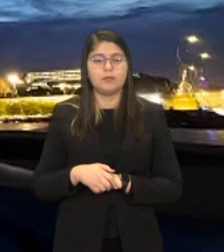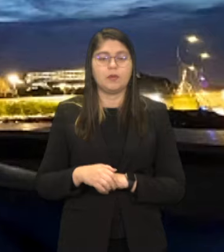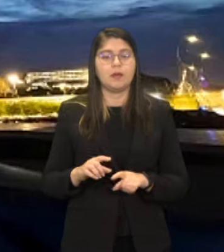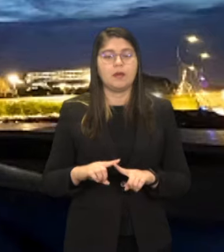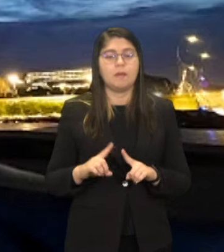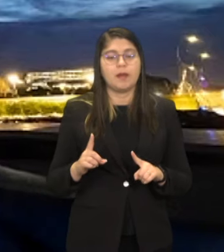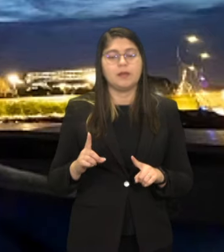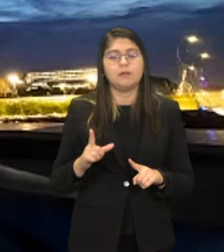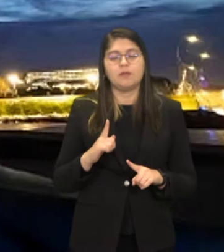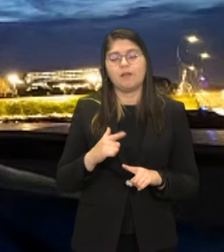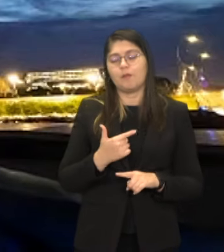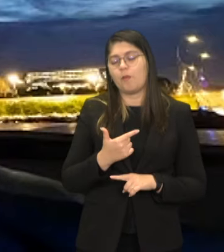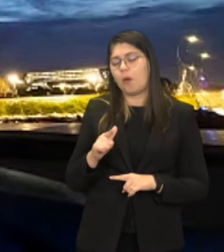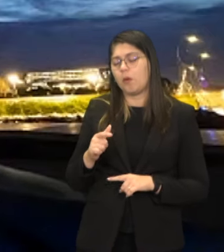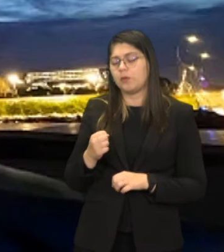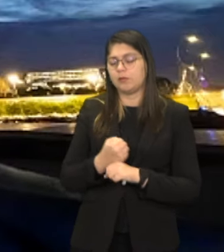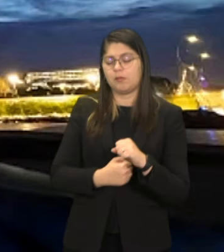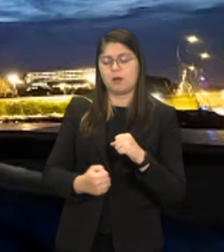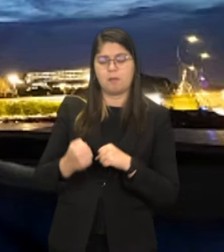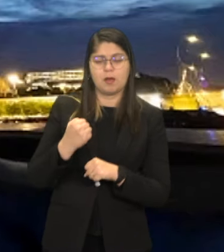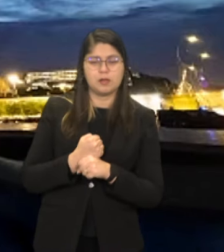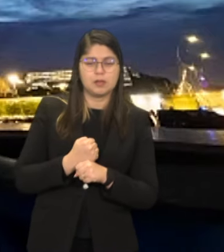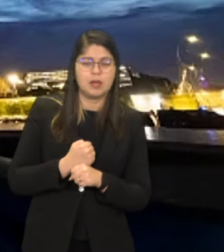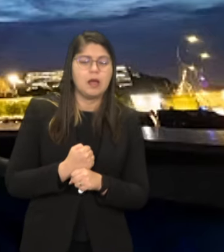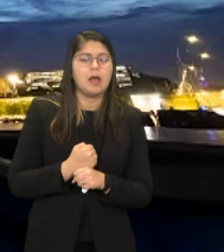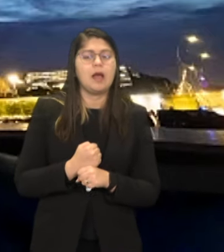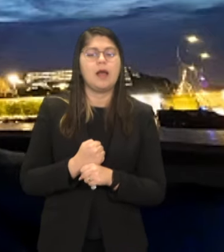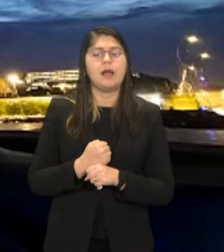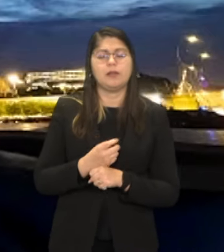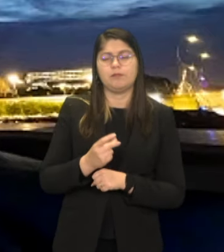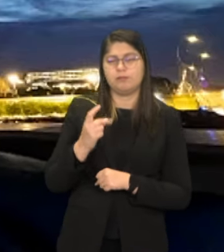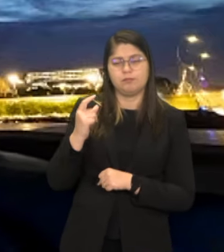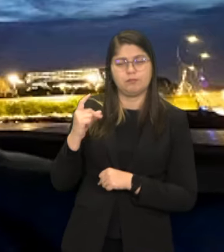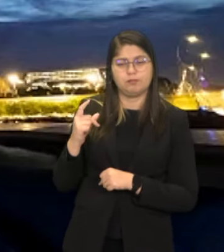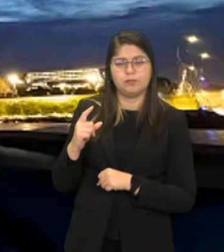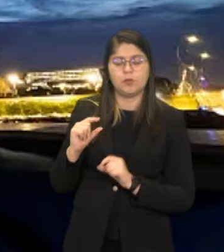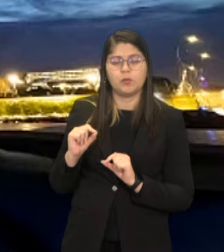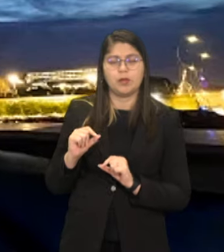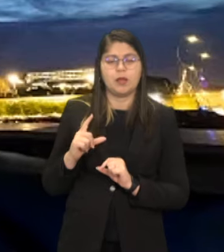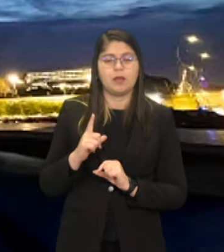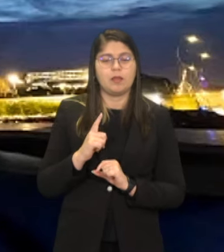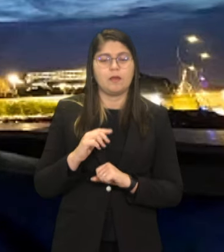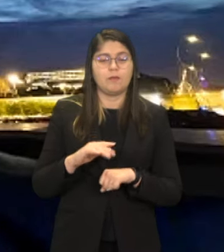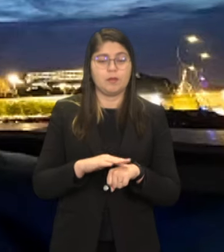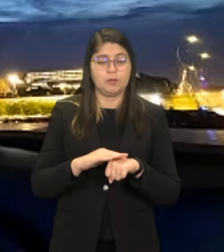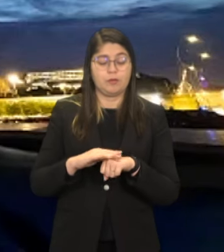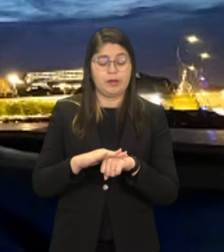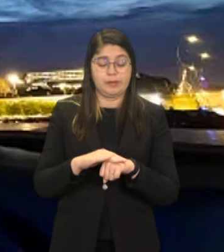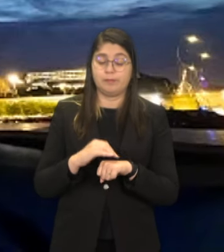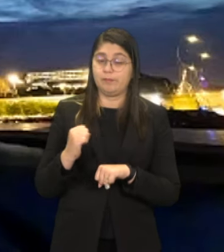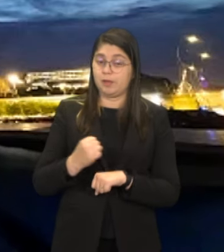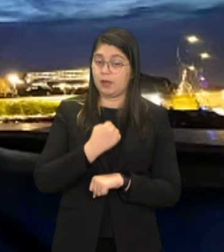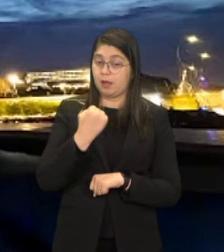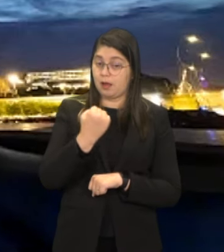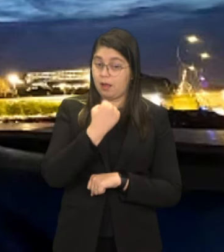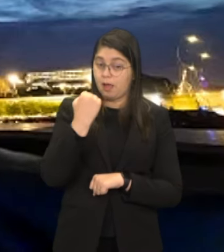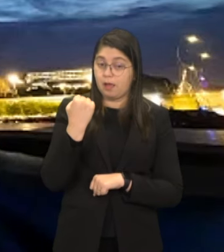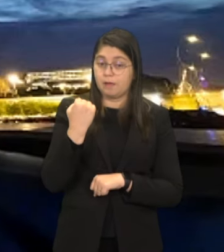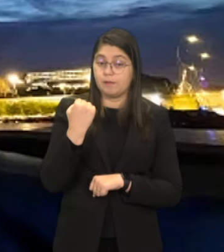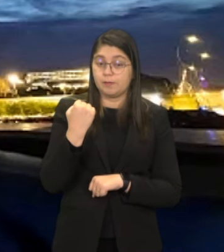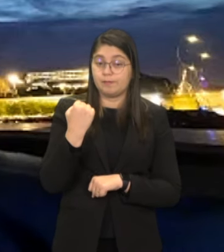outra situação no passado, já com bastante tempo, onde eu tive uma enfermidade séria em função, em uma